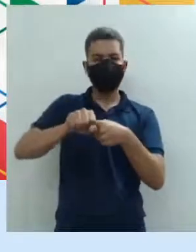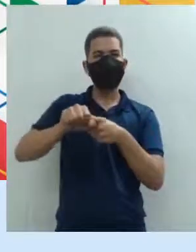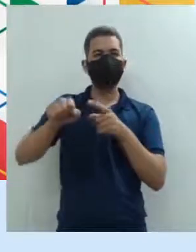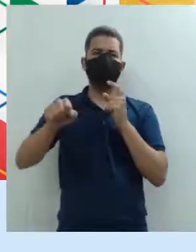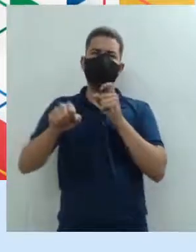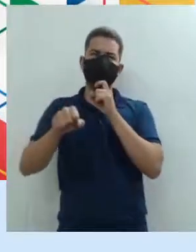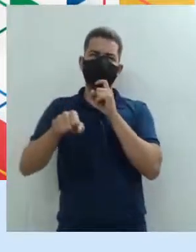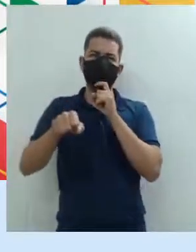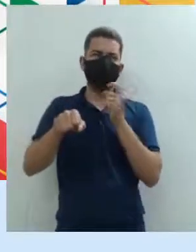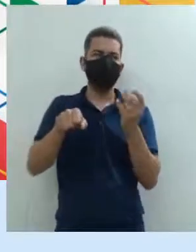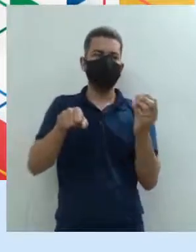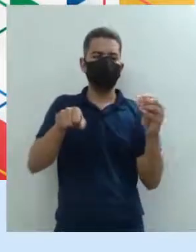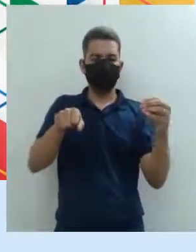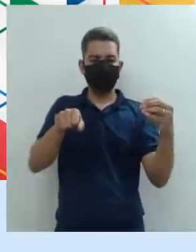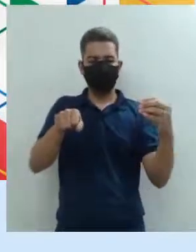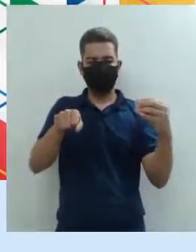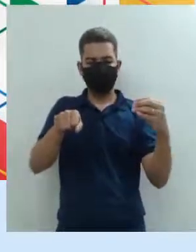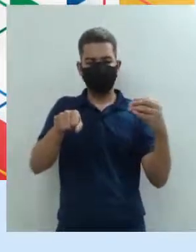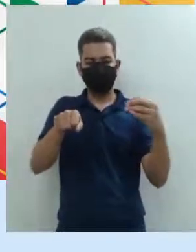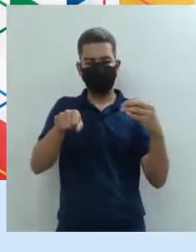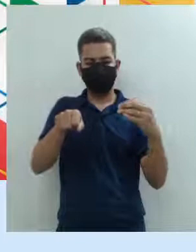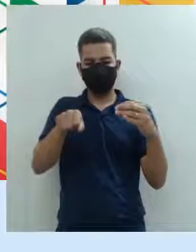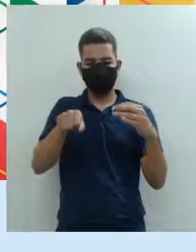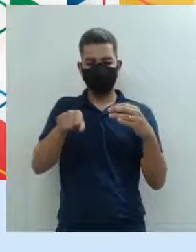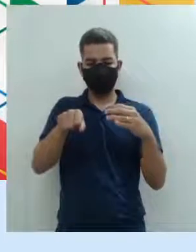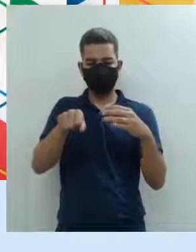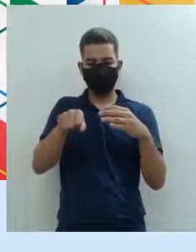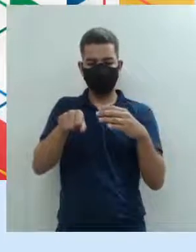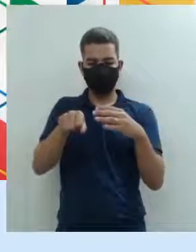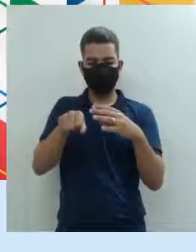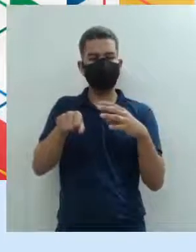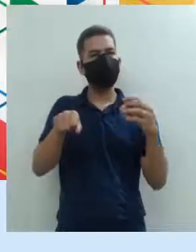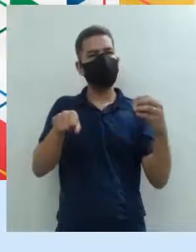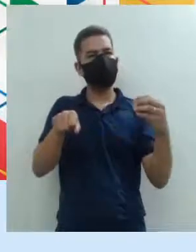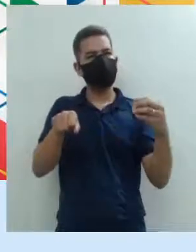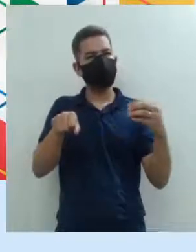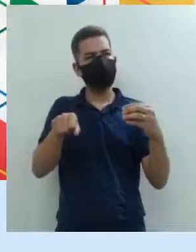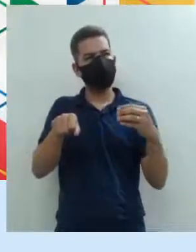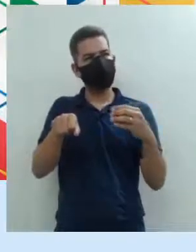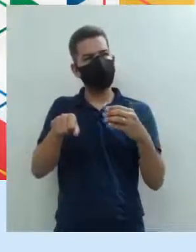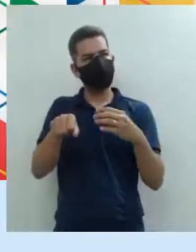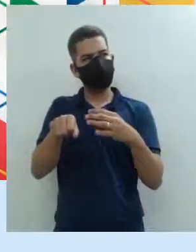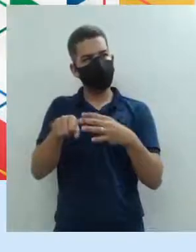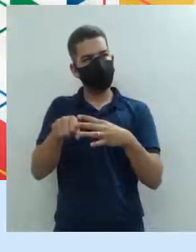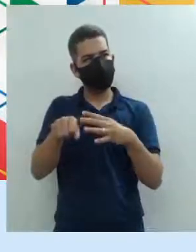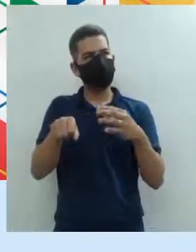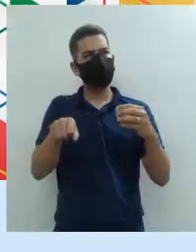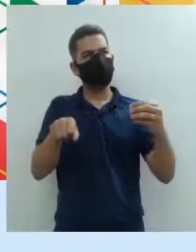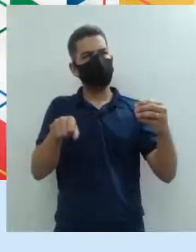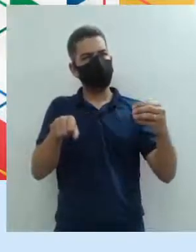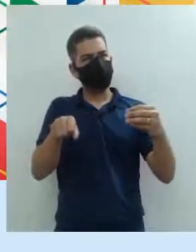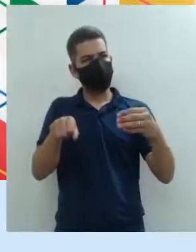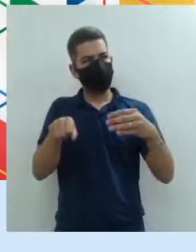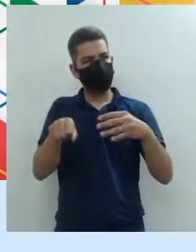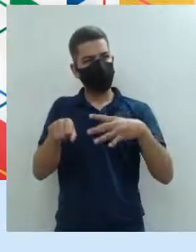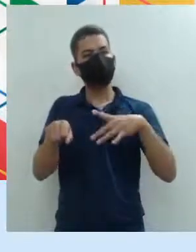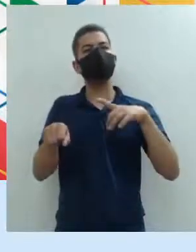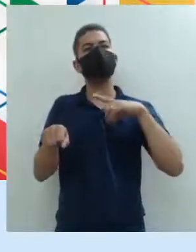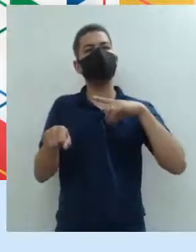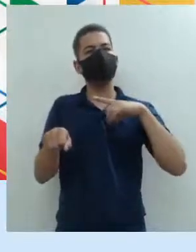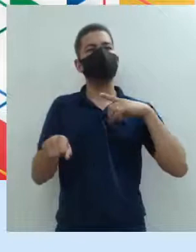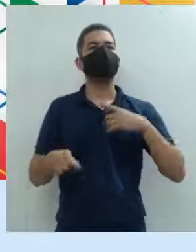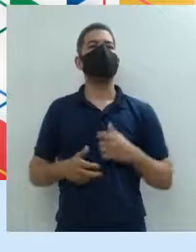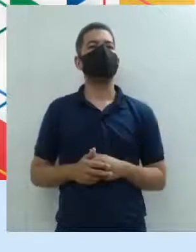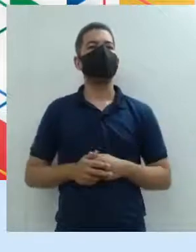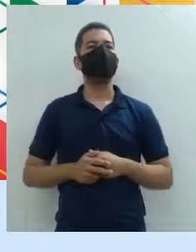vai acontecer? O fluxo de calor vai se estabelecer de onde eu tenho maior temperatura até onde a temperatura está menor, né?